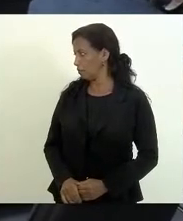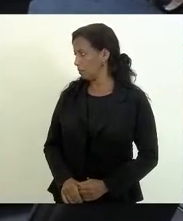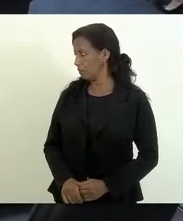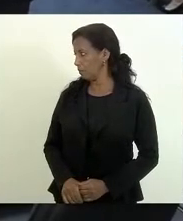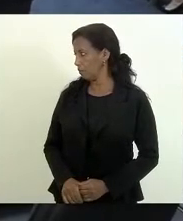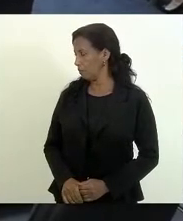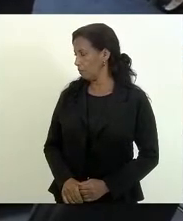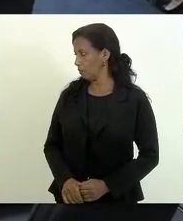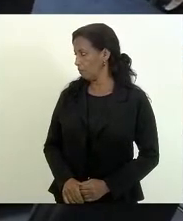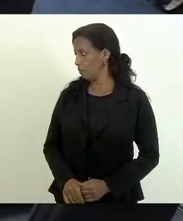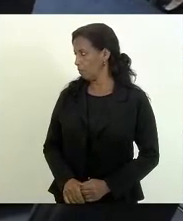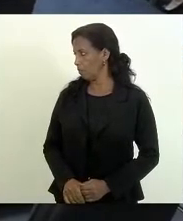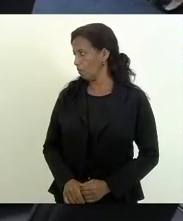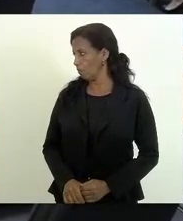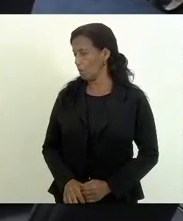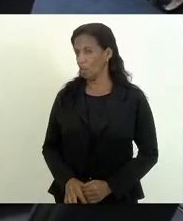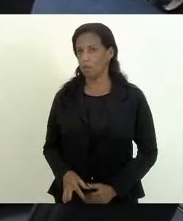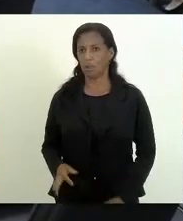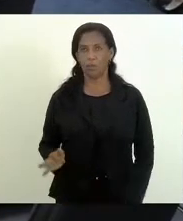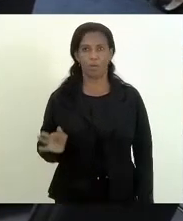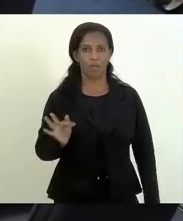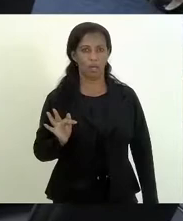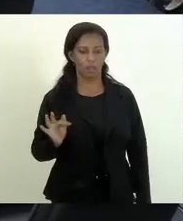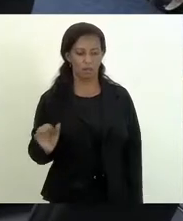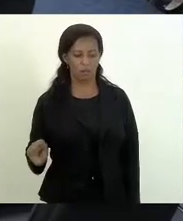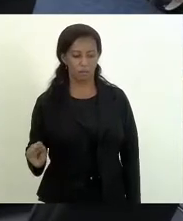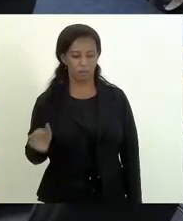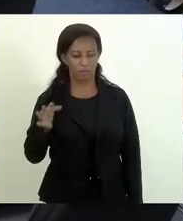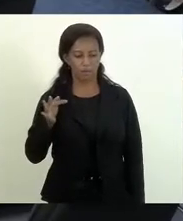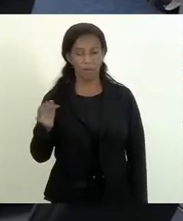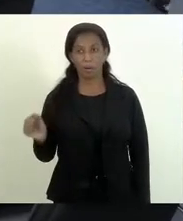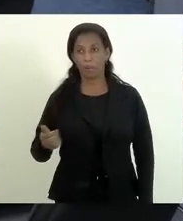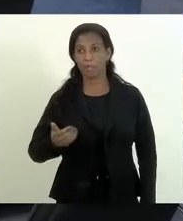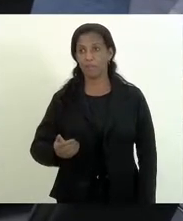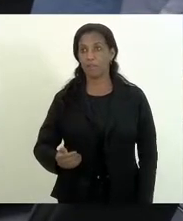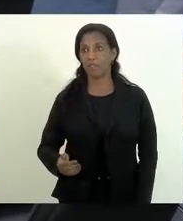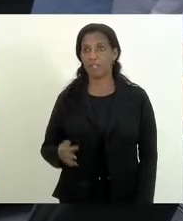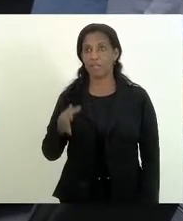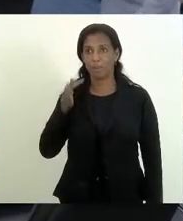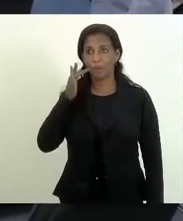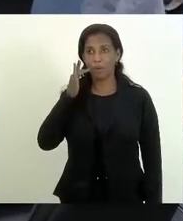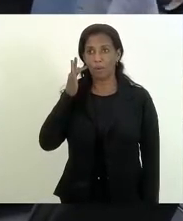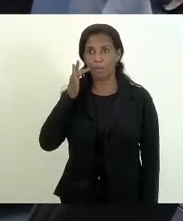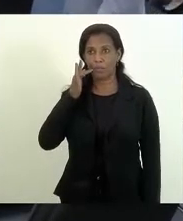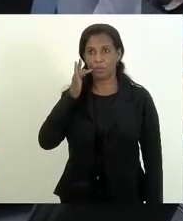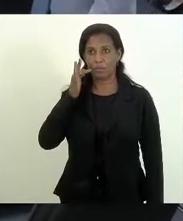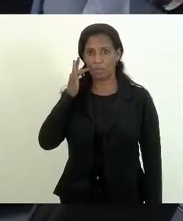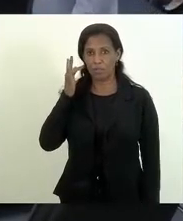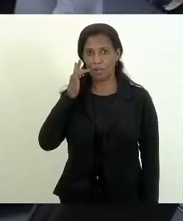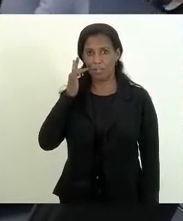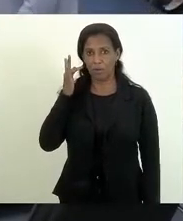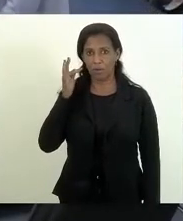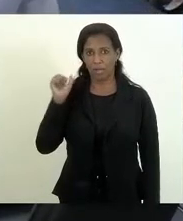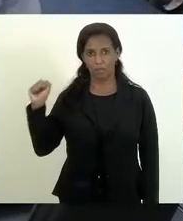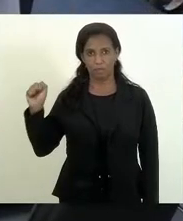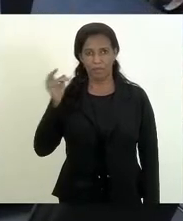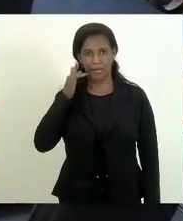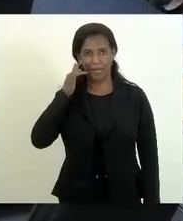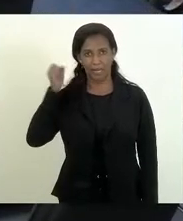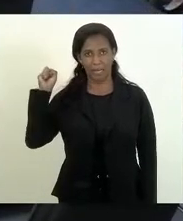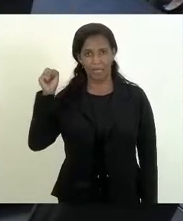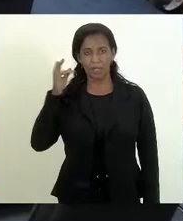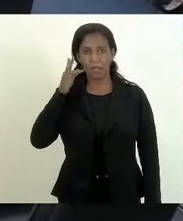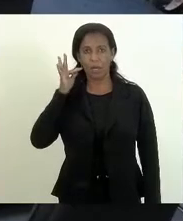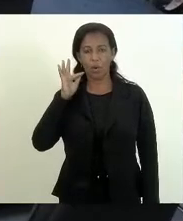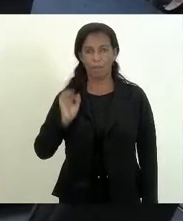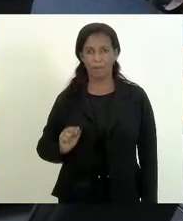A ordem do dia. Anuncio, em regime de urgência, em votação, em discussão única, projeto de lei 1311 de 2019,